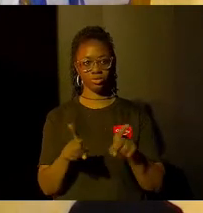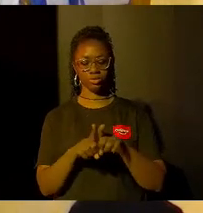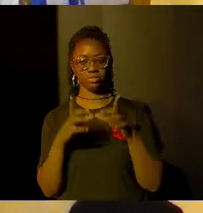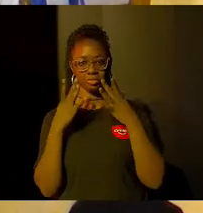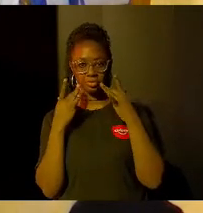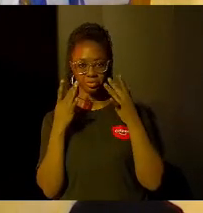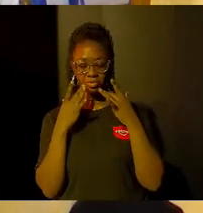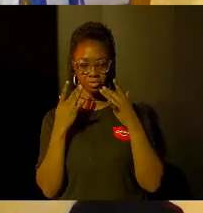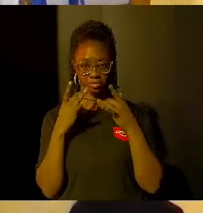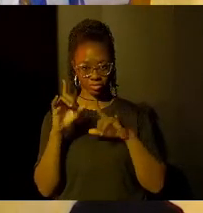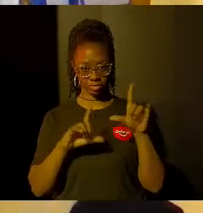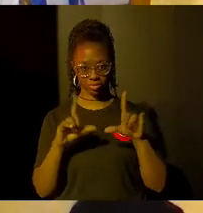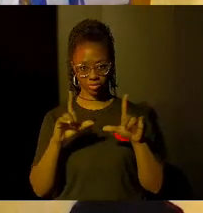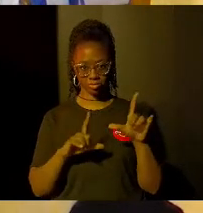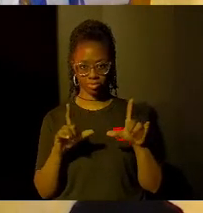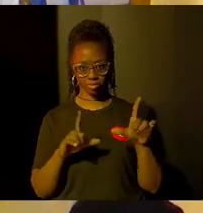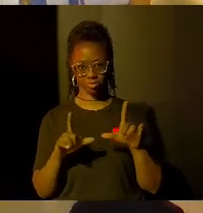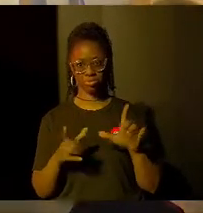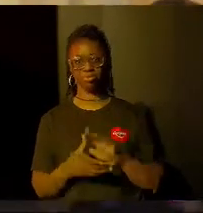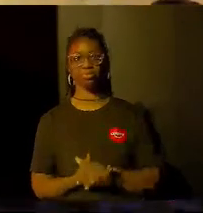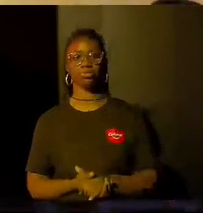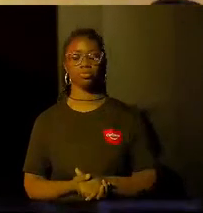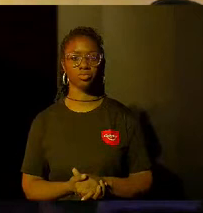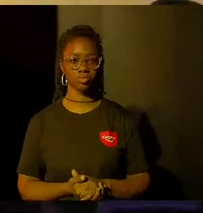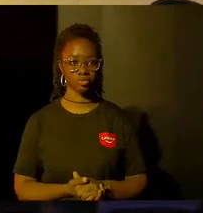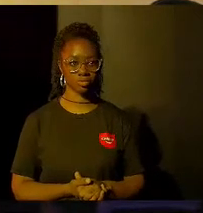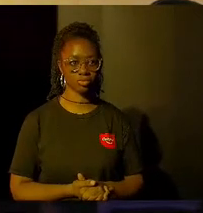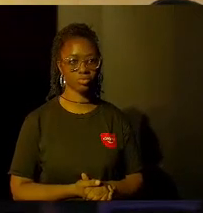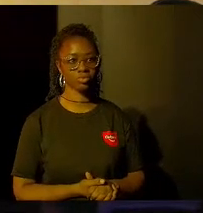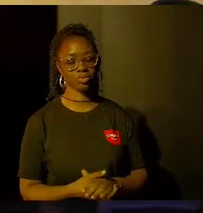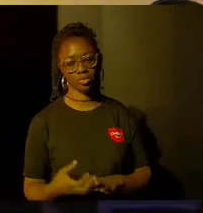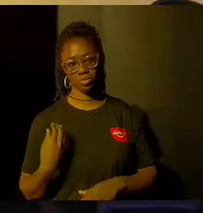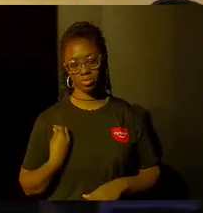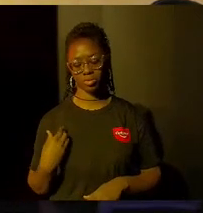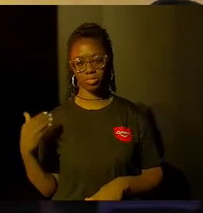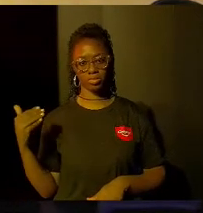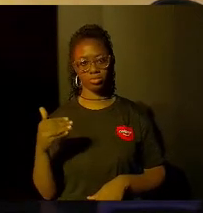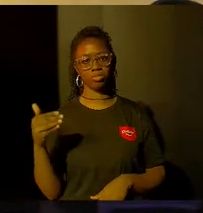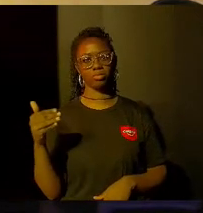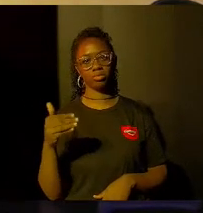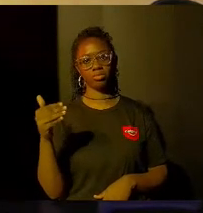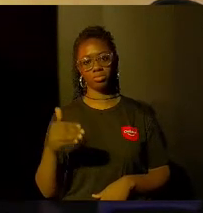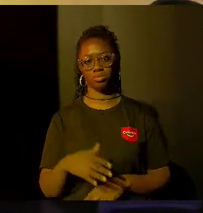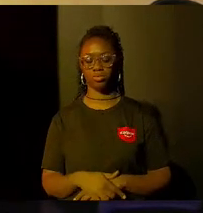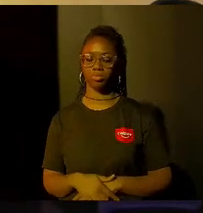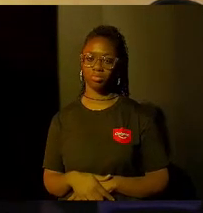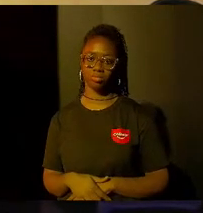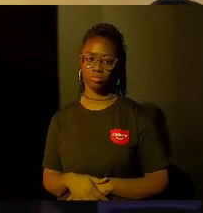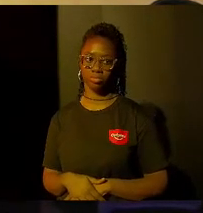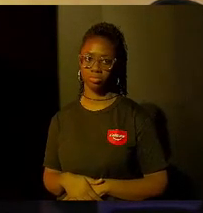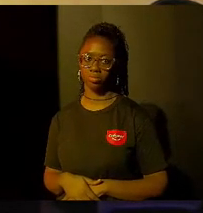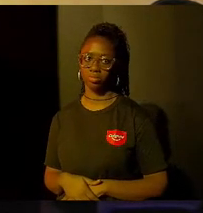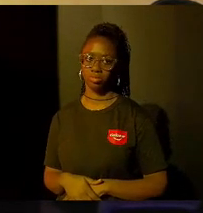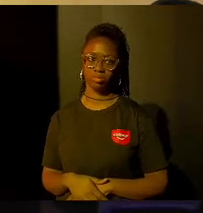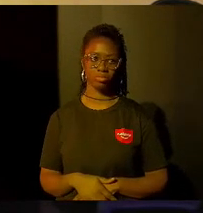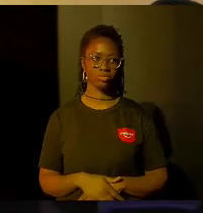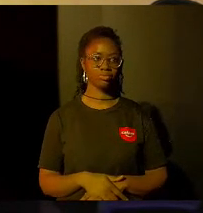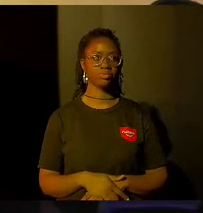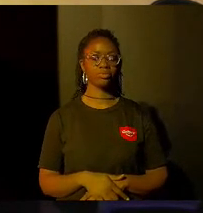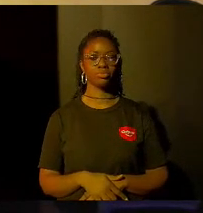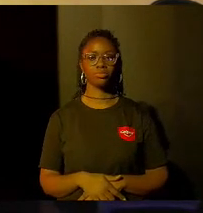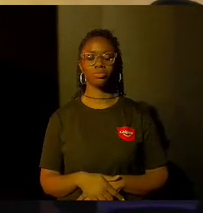das séries carcereiros selvagem e dois tempos dos treinos A Caverna de pedra na